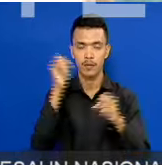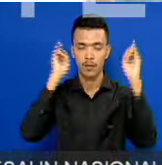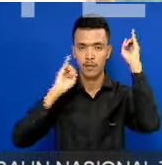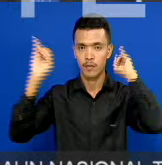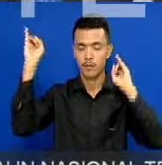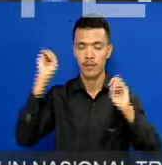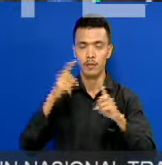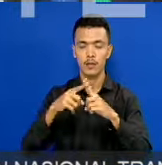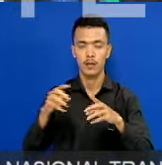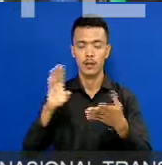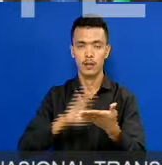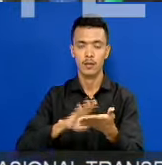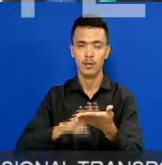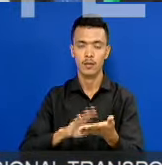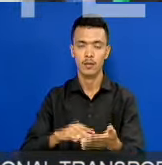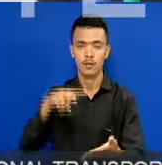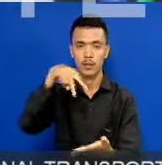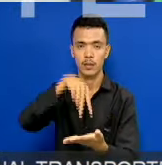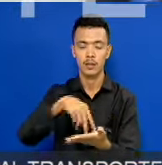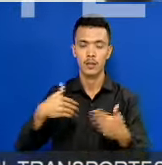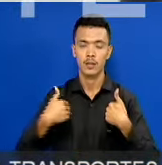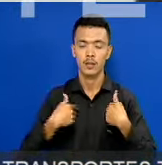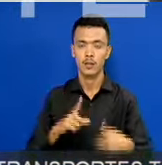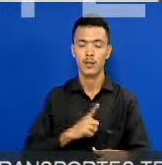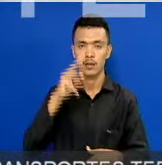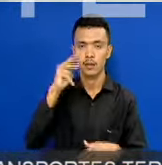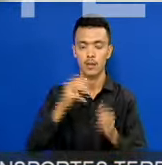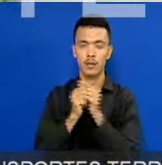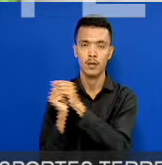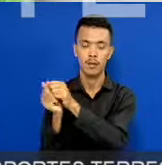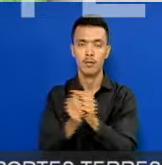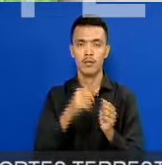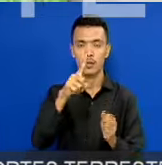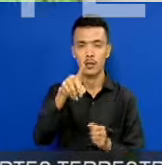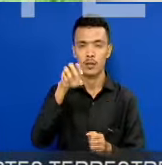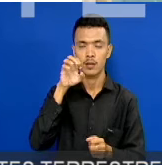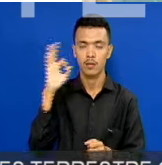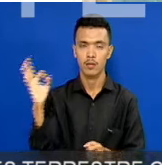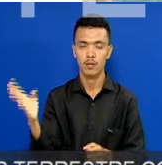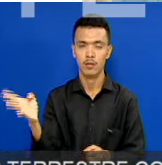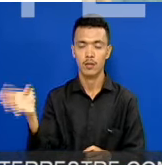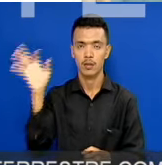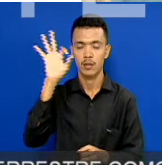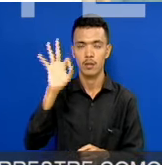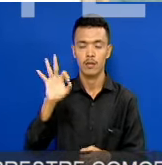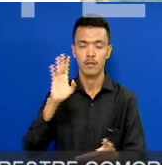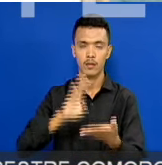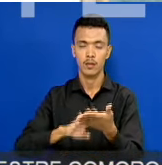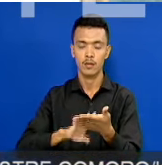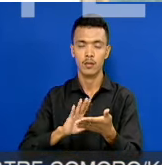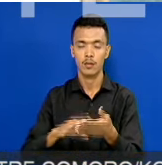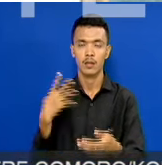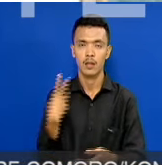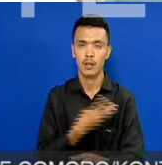cada escola inian total escola nabe que existe municipal autem ne hamuto ko 149 escolas agora ho 149 escola nene ami